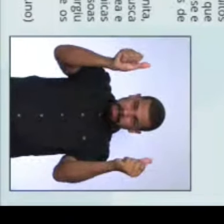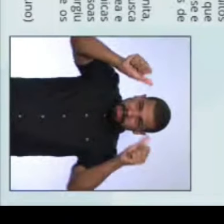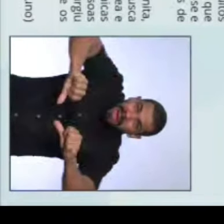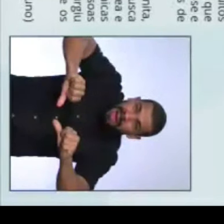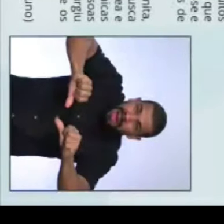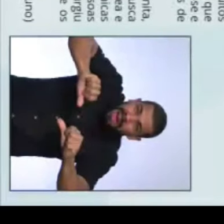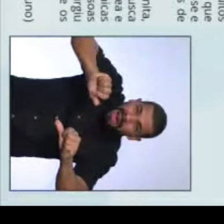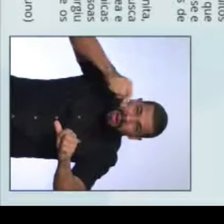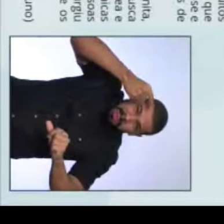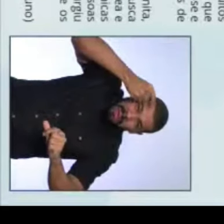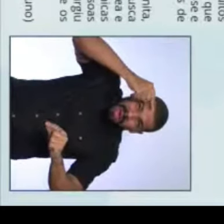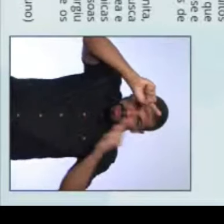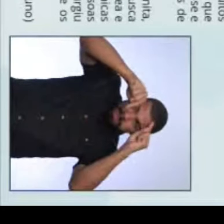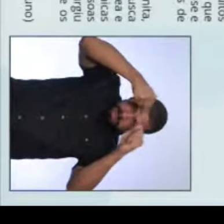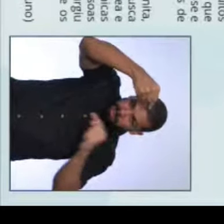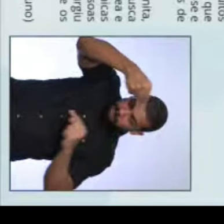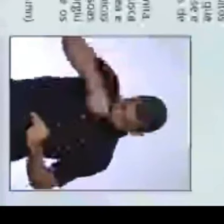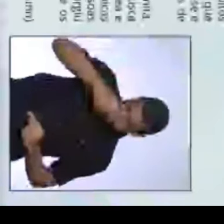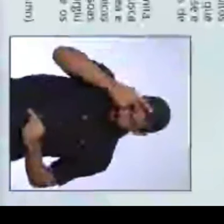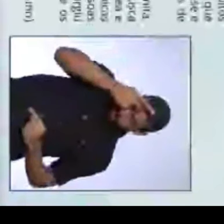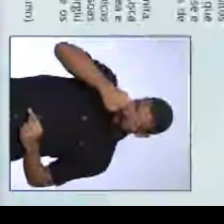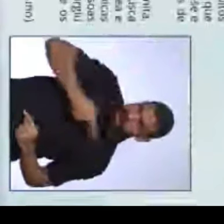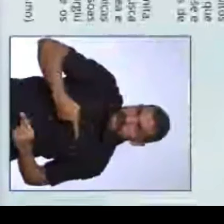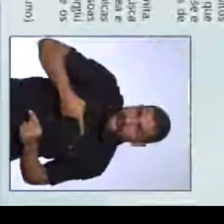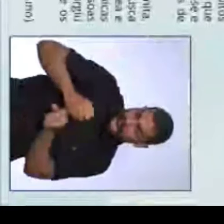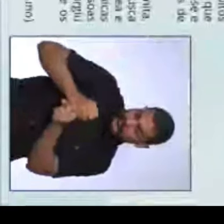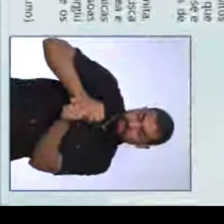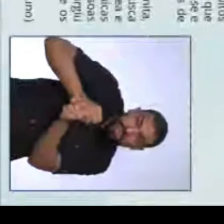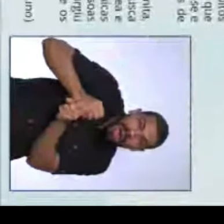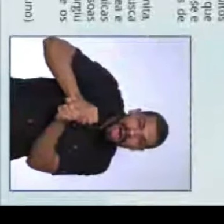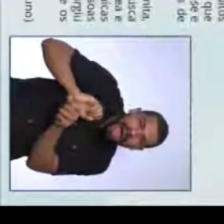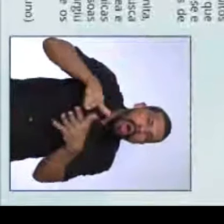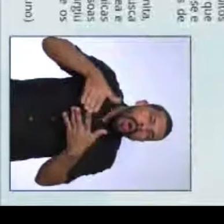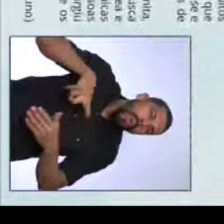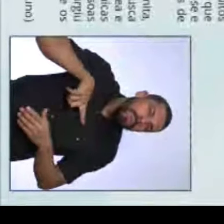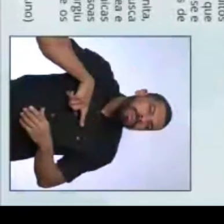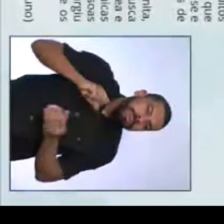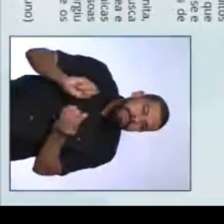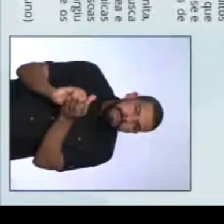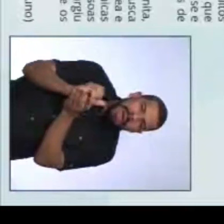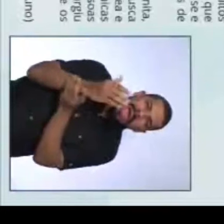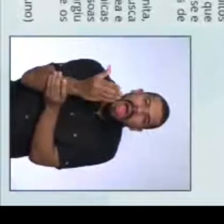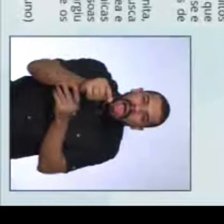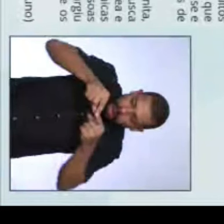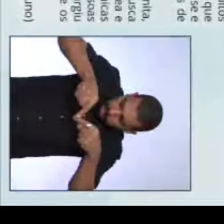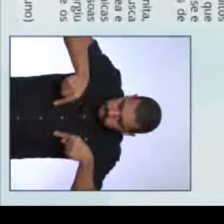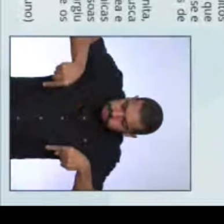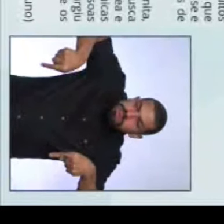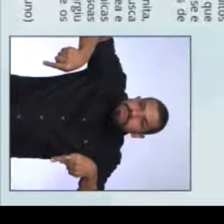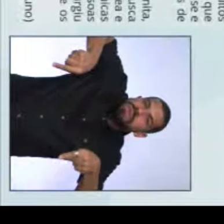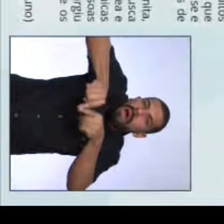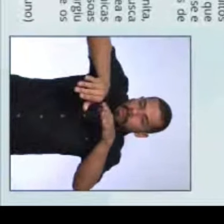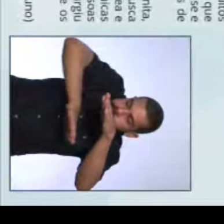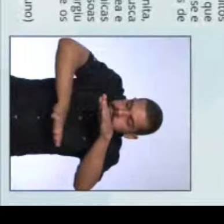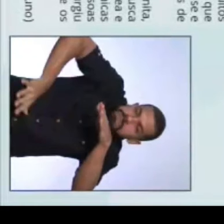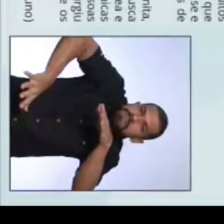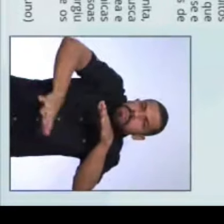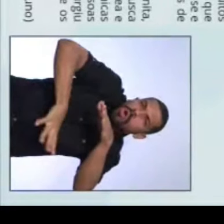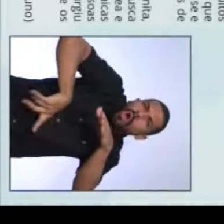estupidez humana. Há alguns anos, quando a ideia de criar um modelo subterrâneo para condicionar o